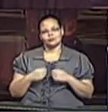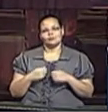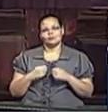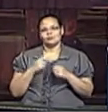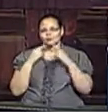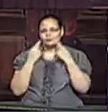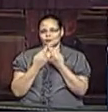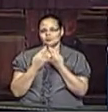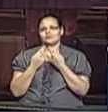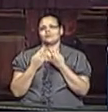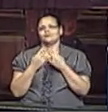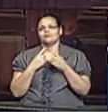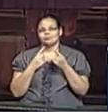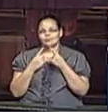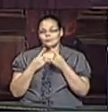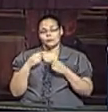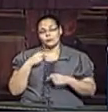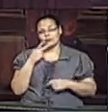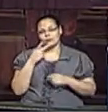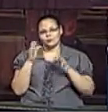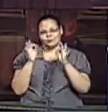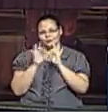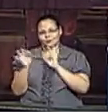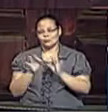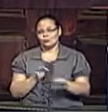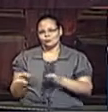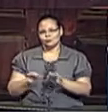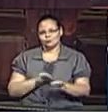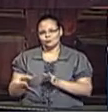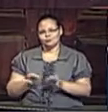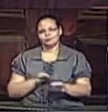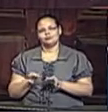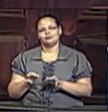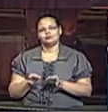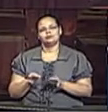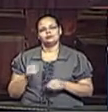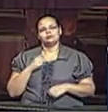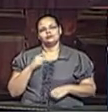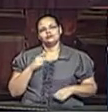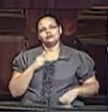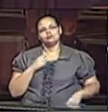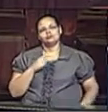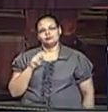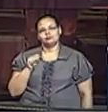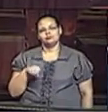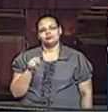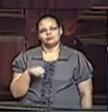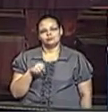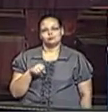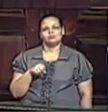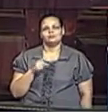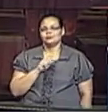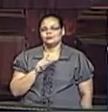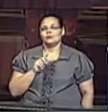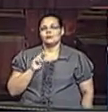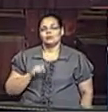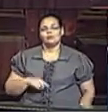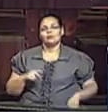falando exatamente do projeto que está aqui em pauta, e aí tem um paralelo sim, por que não dizer com a